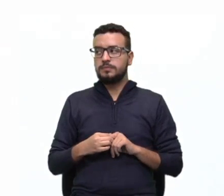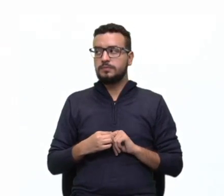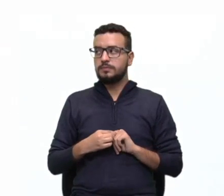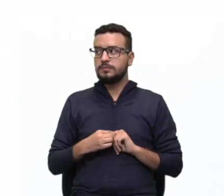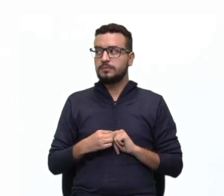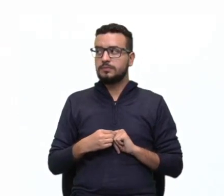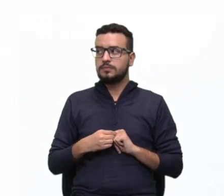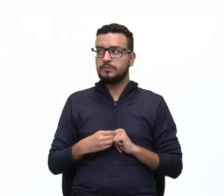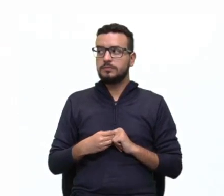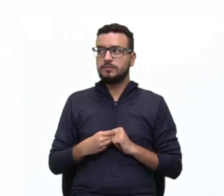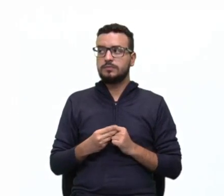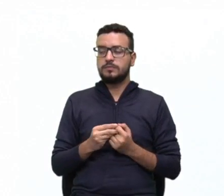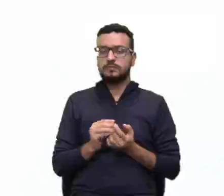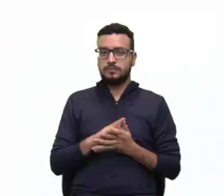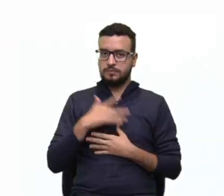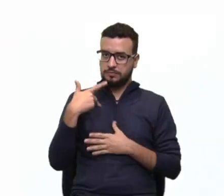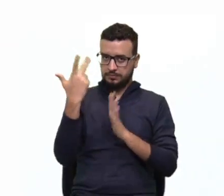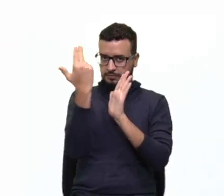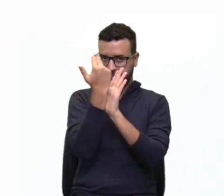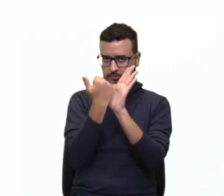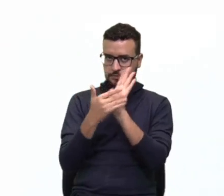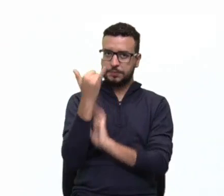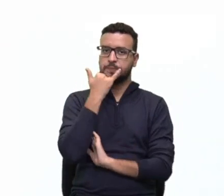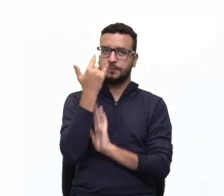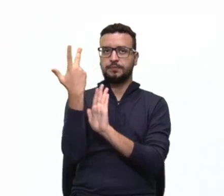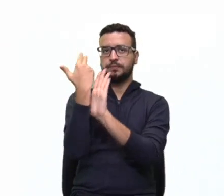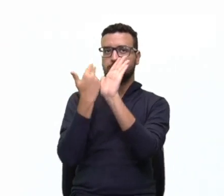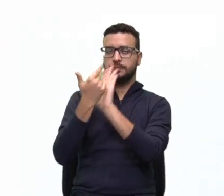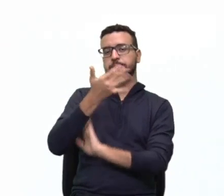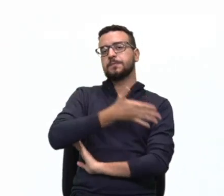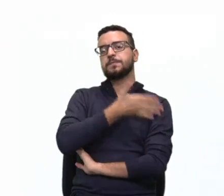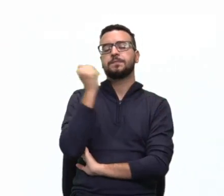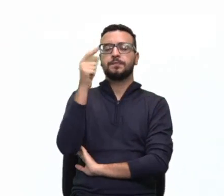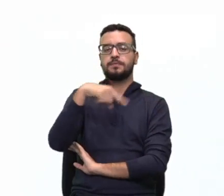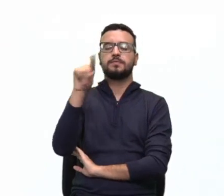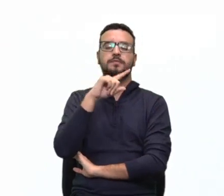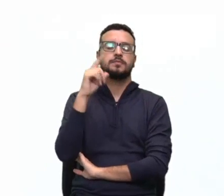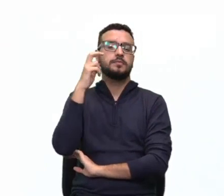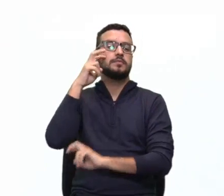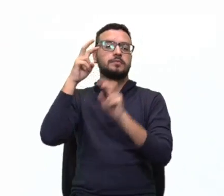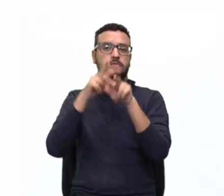abrir uma tela em branco, que fica melhor para vocês